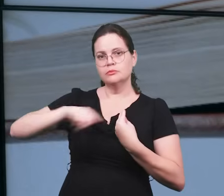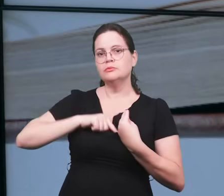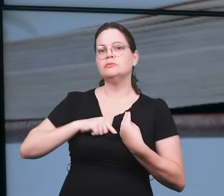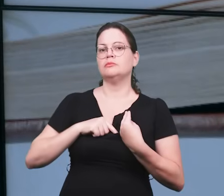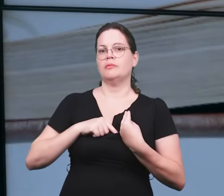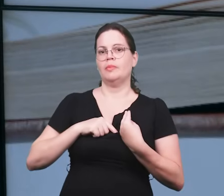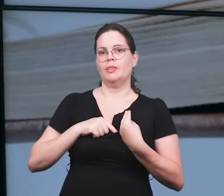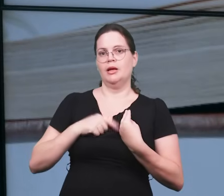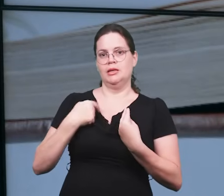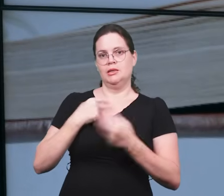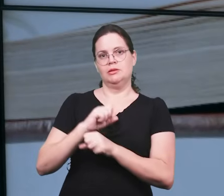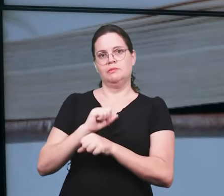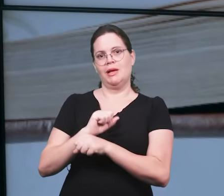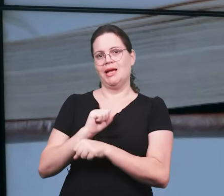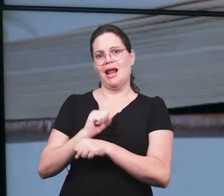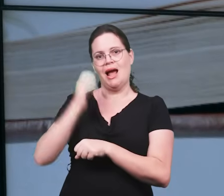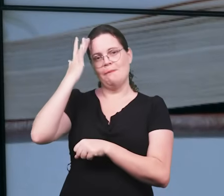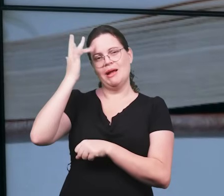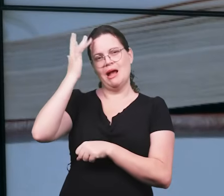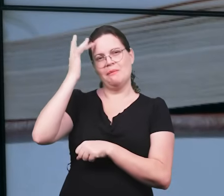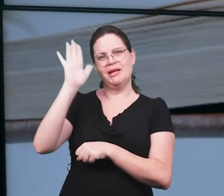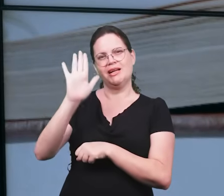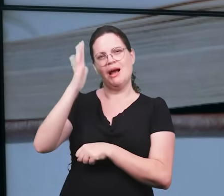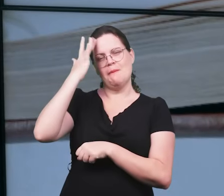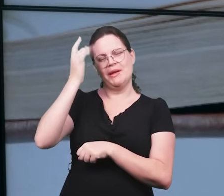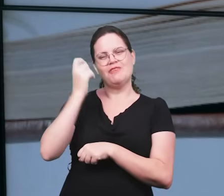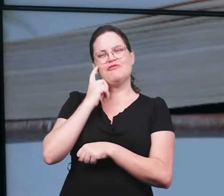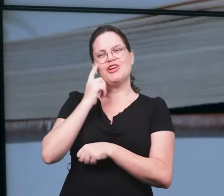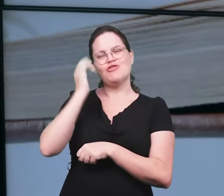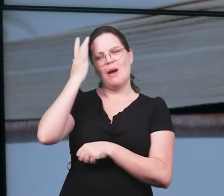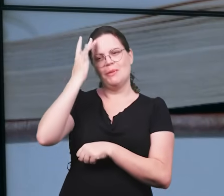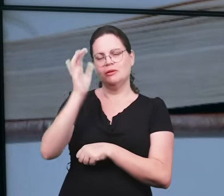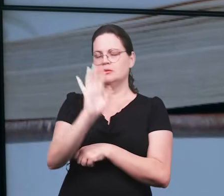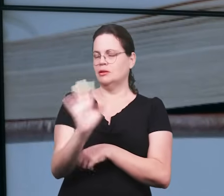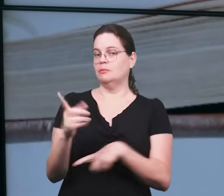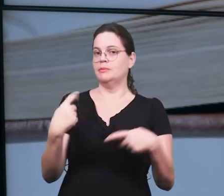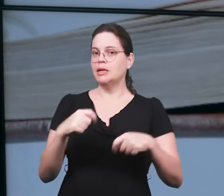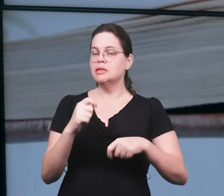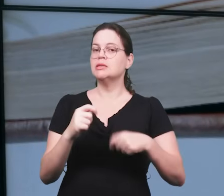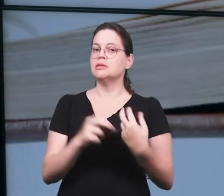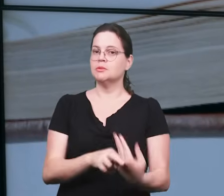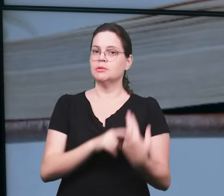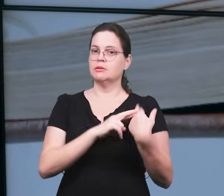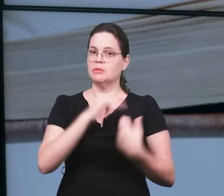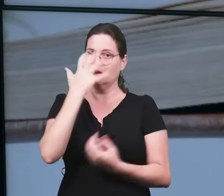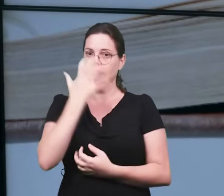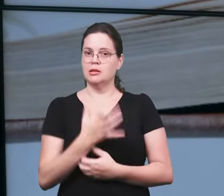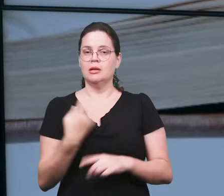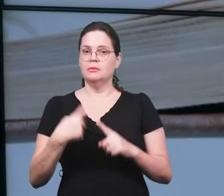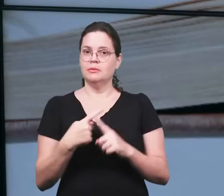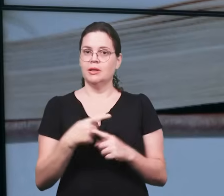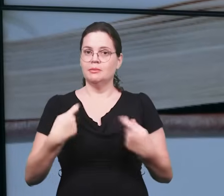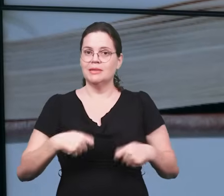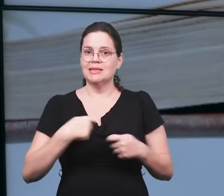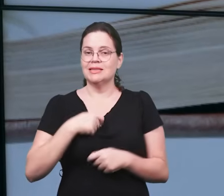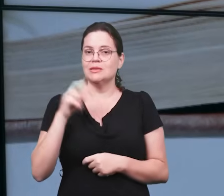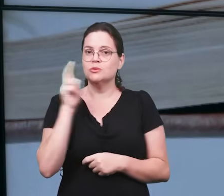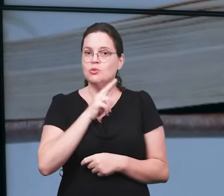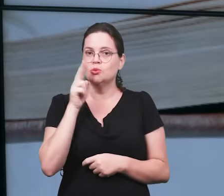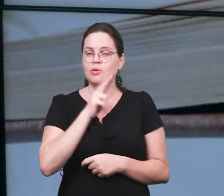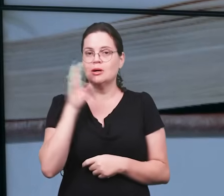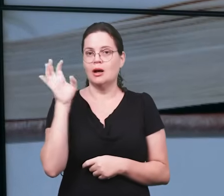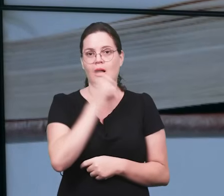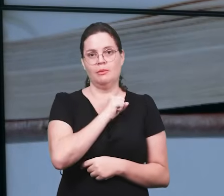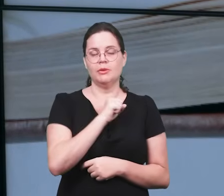para aguardar. Não pode ser amanhã, não, amanhã eu vejo isso. Né? É uma coisa que precisa ser imediata. Né?